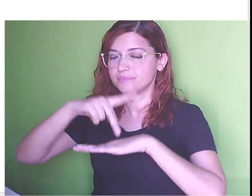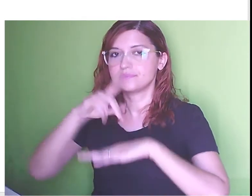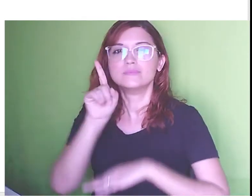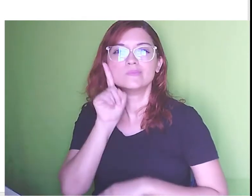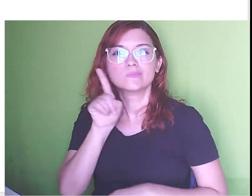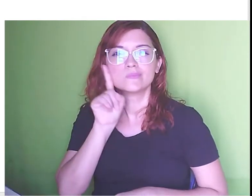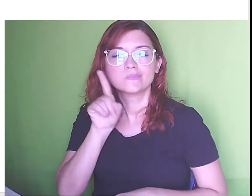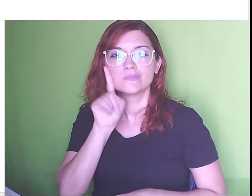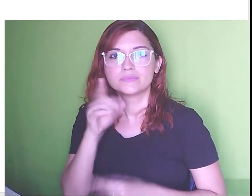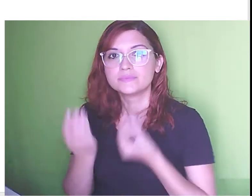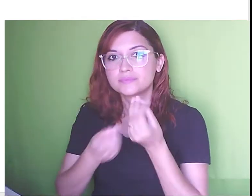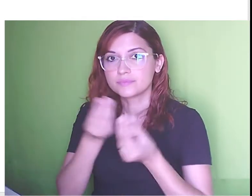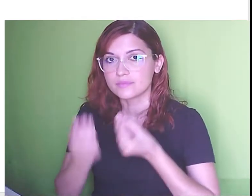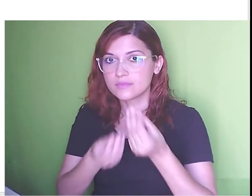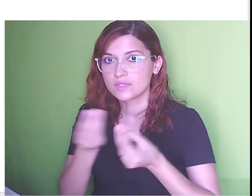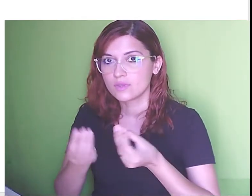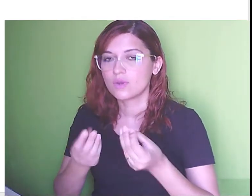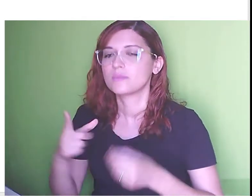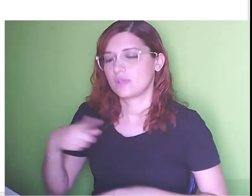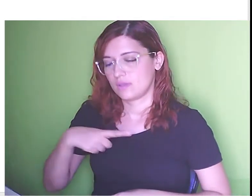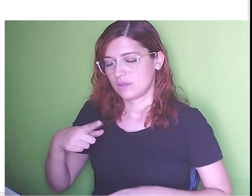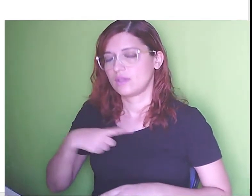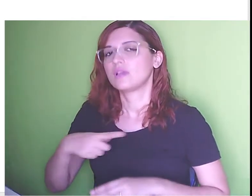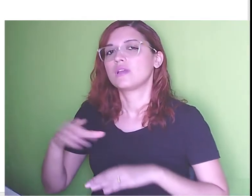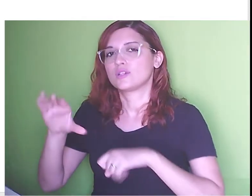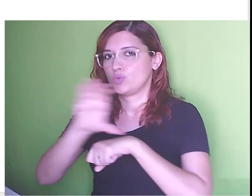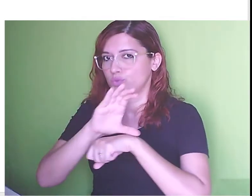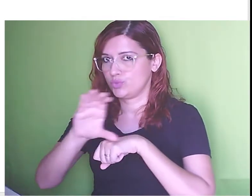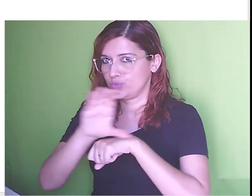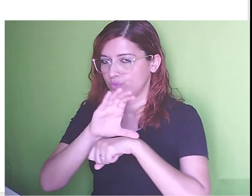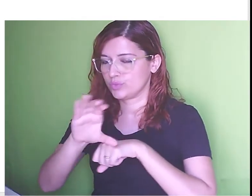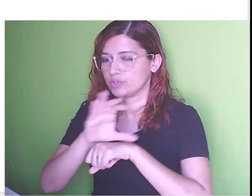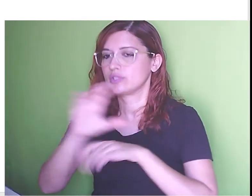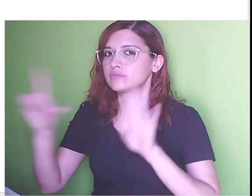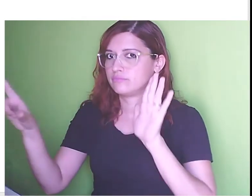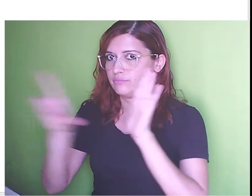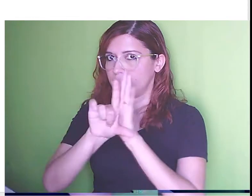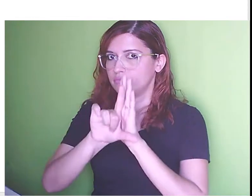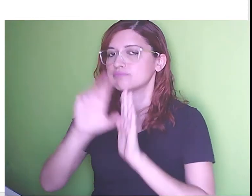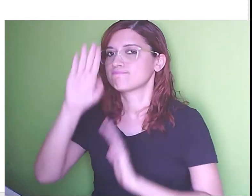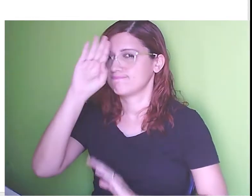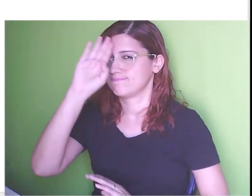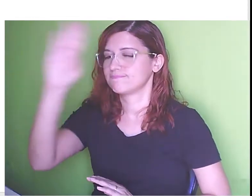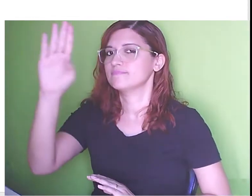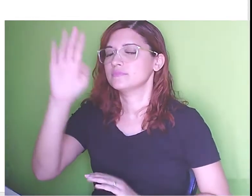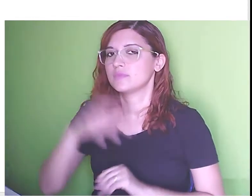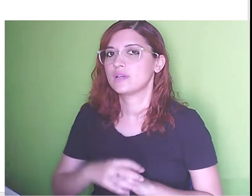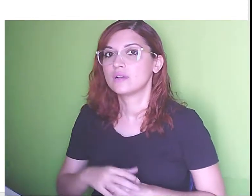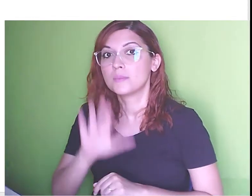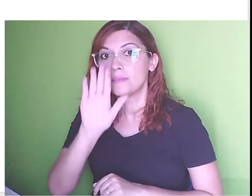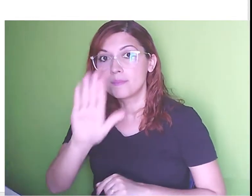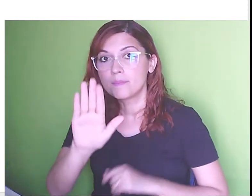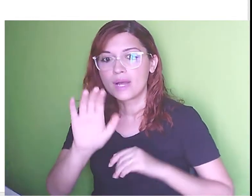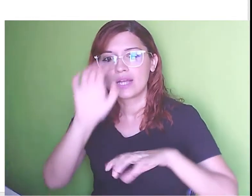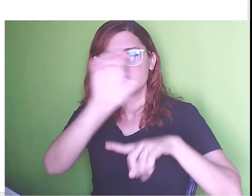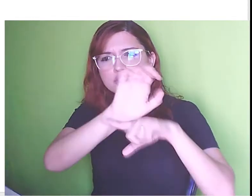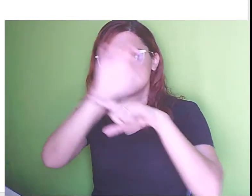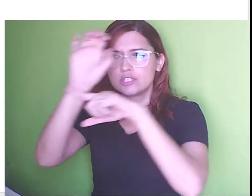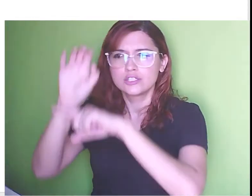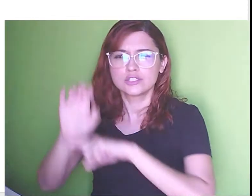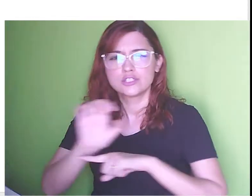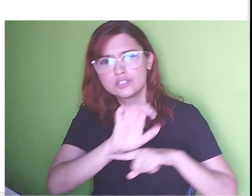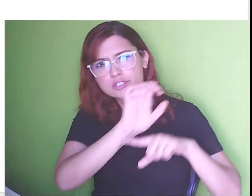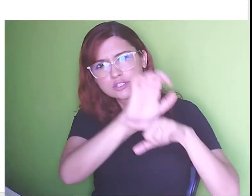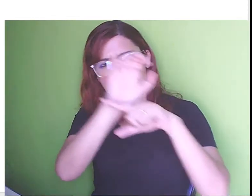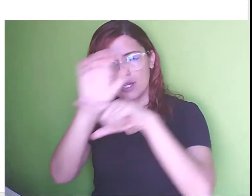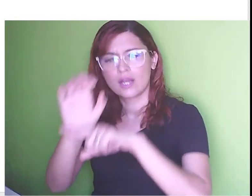exemplo, nos Estados Unidos, como é que funciona? Tem a Constituição, que é a lei máxima,